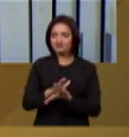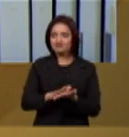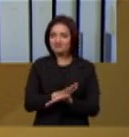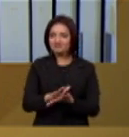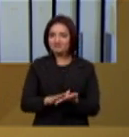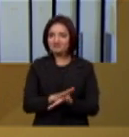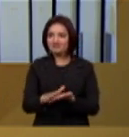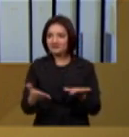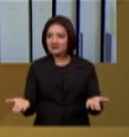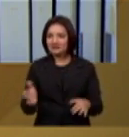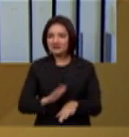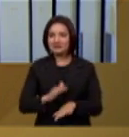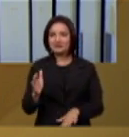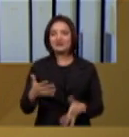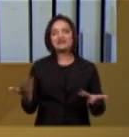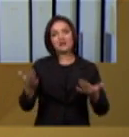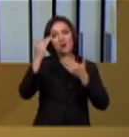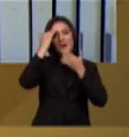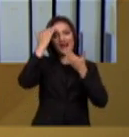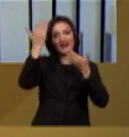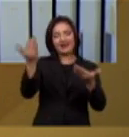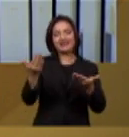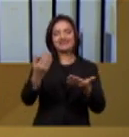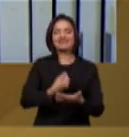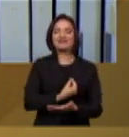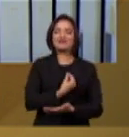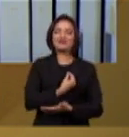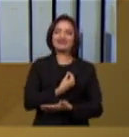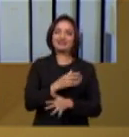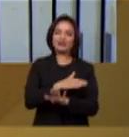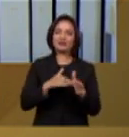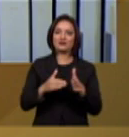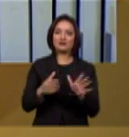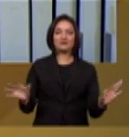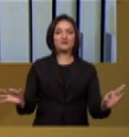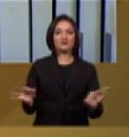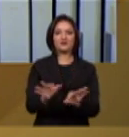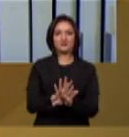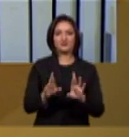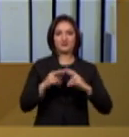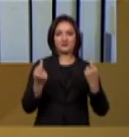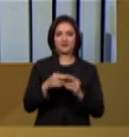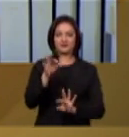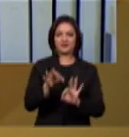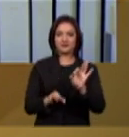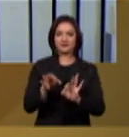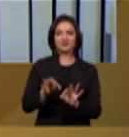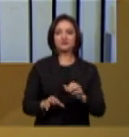deliberar nesta sessão, agradecendo a presença de todos, declaro-a encerrada.